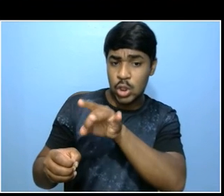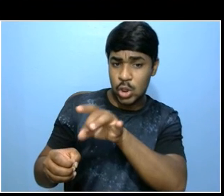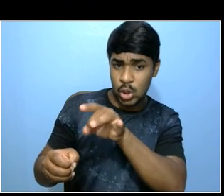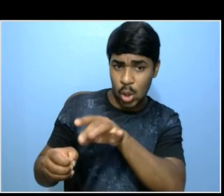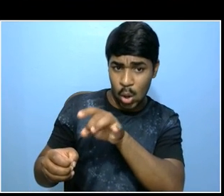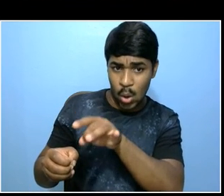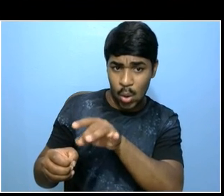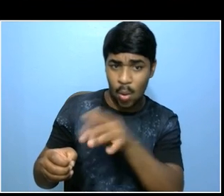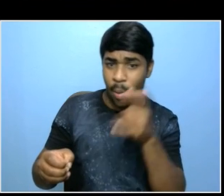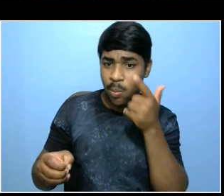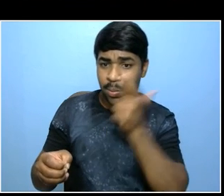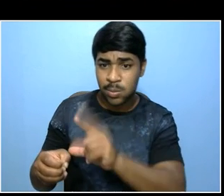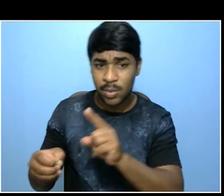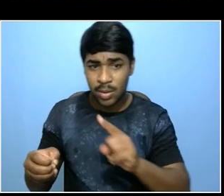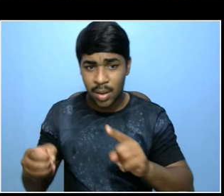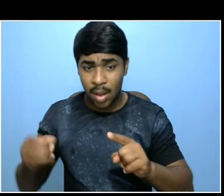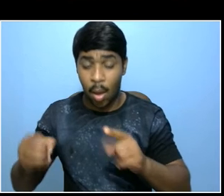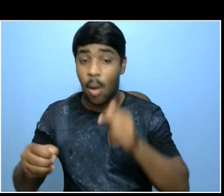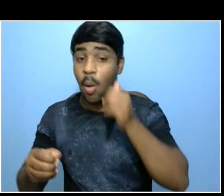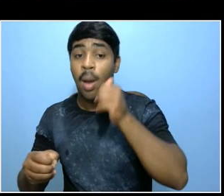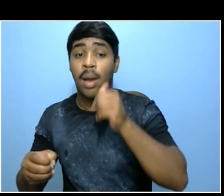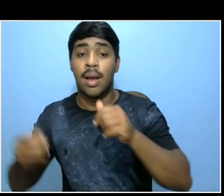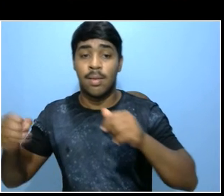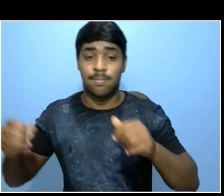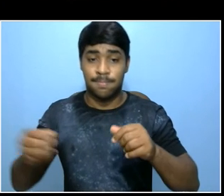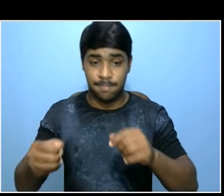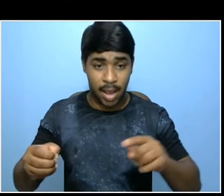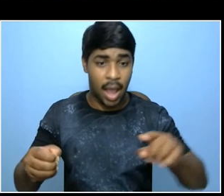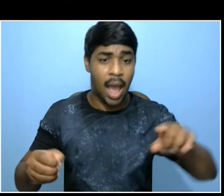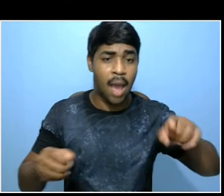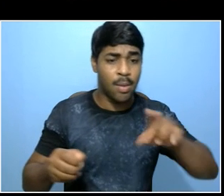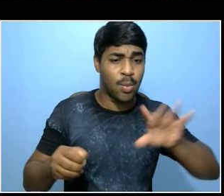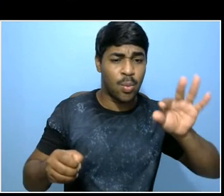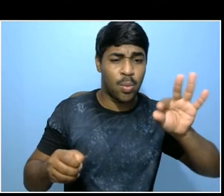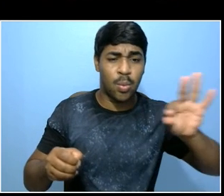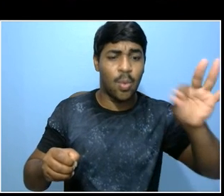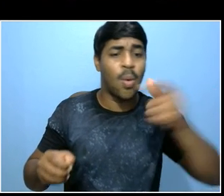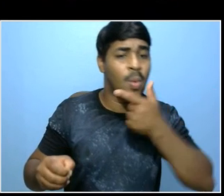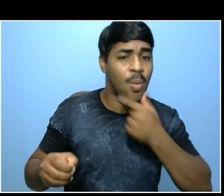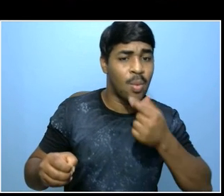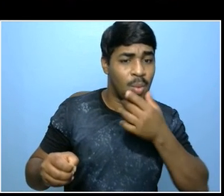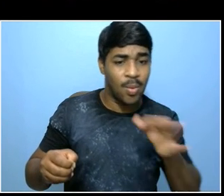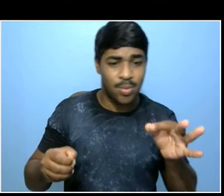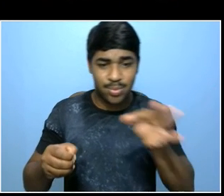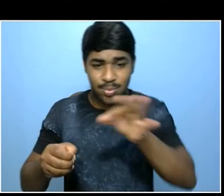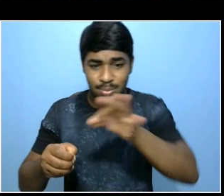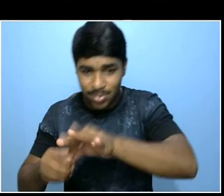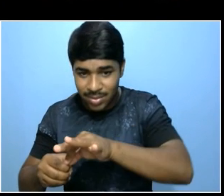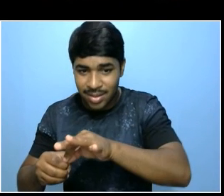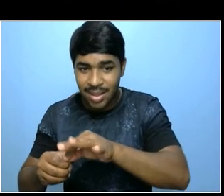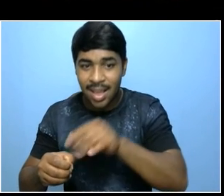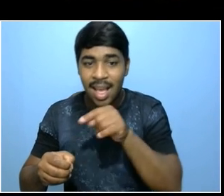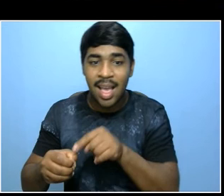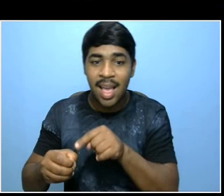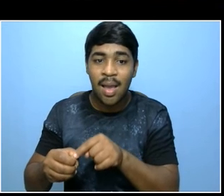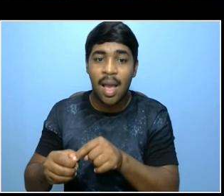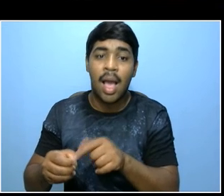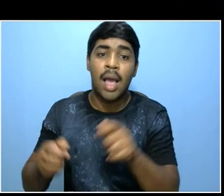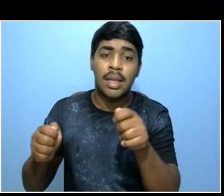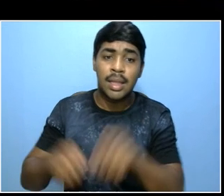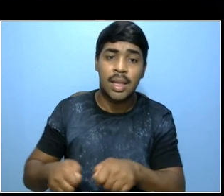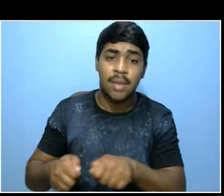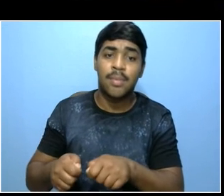tiver o encontro do óvulo da abelha rainha com o zangão, ela vai produzir, no caso, ela pode produzir tanto